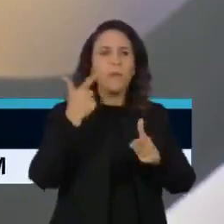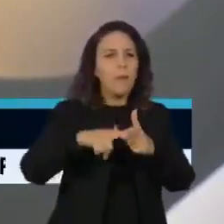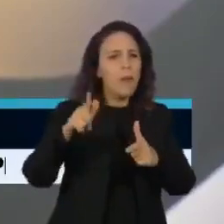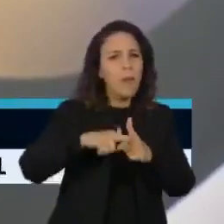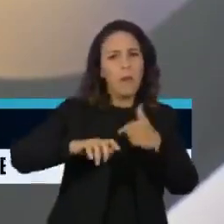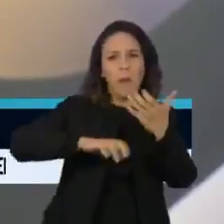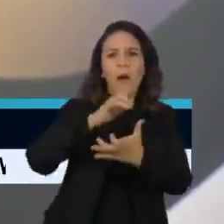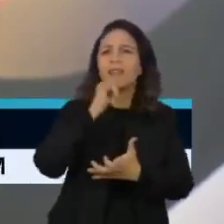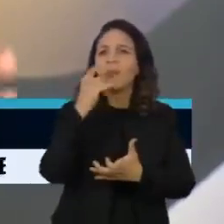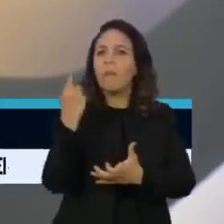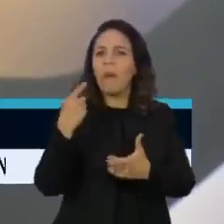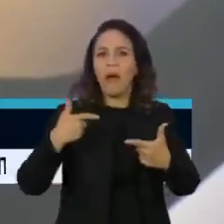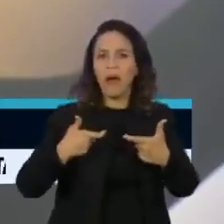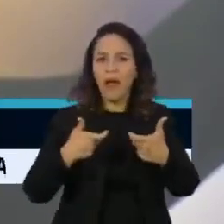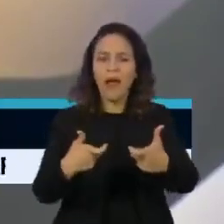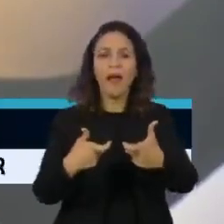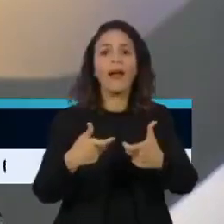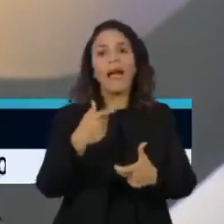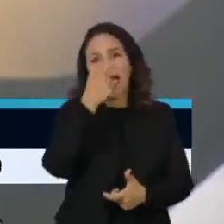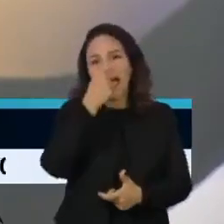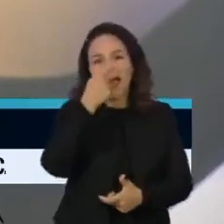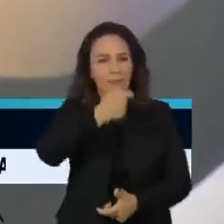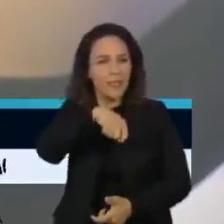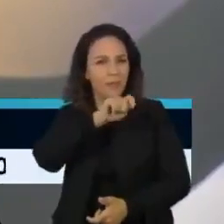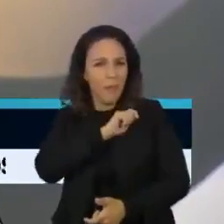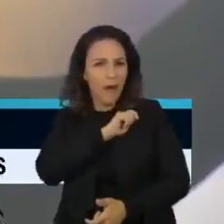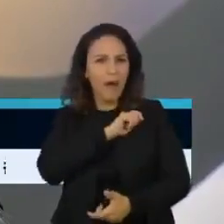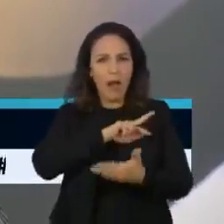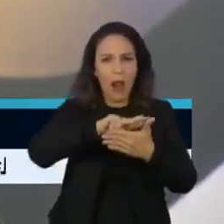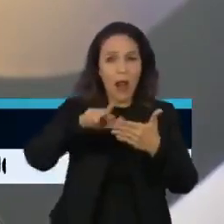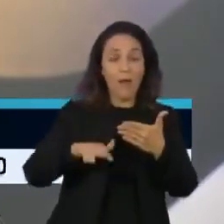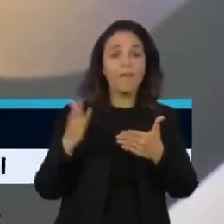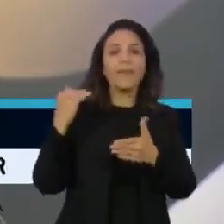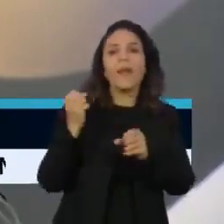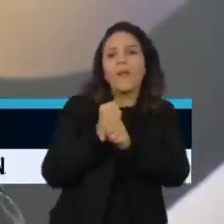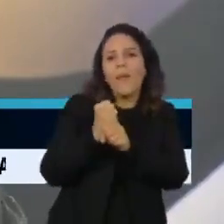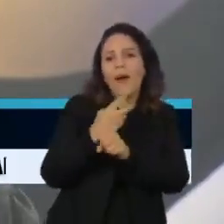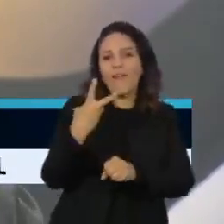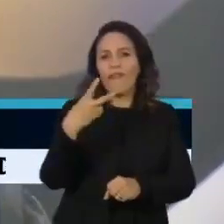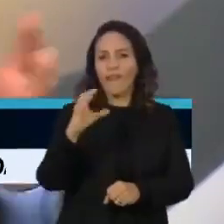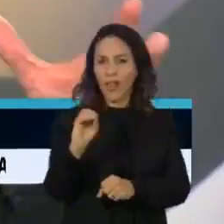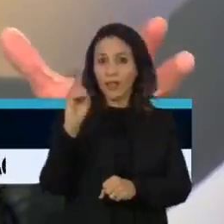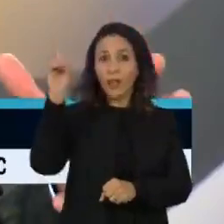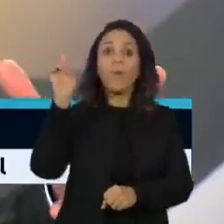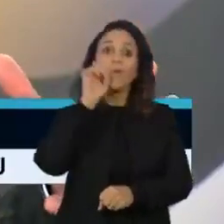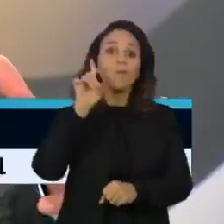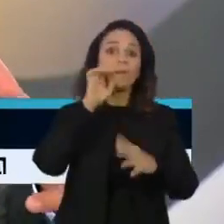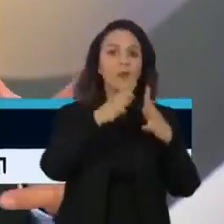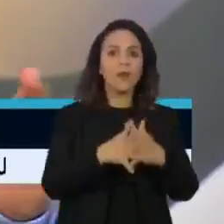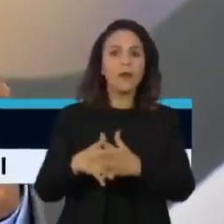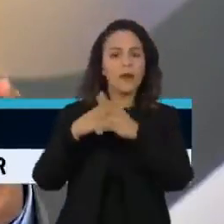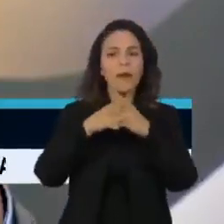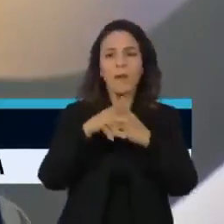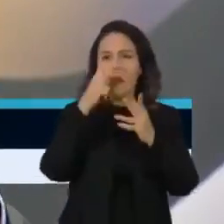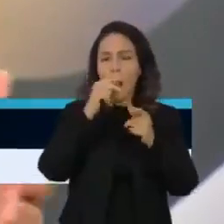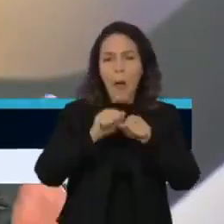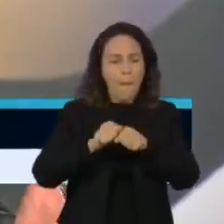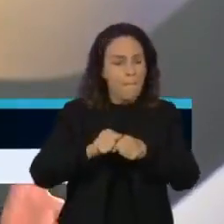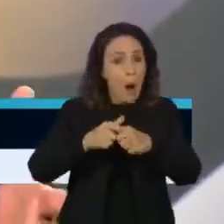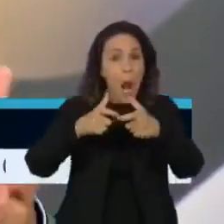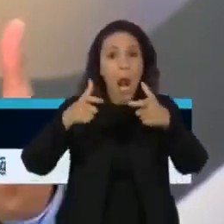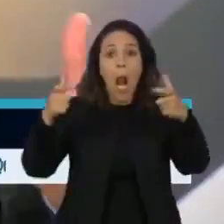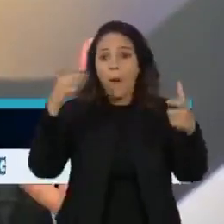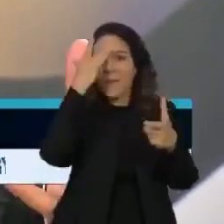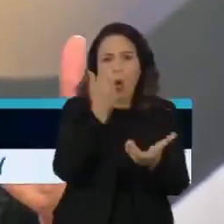a primeira guerra da gripe espanhola etc nos anos 20 nos Estados Unidos observou um Boom de consumo É um